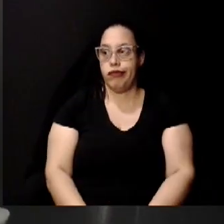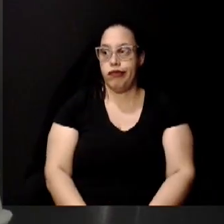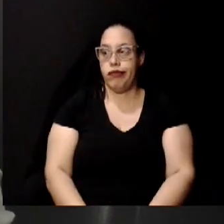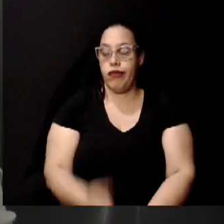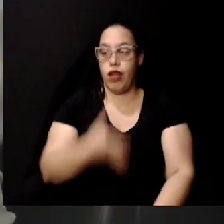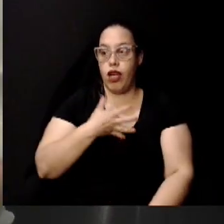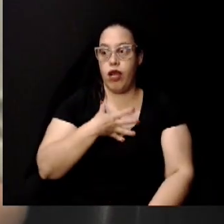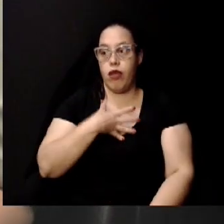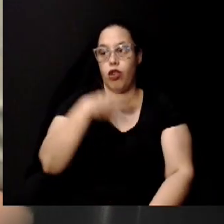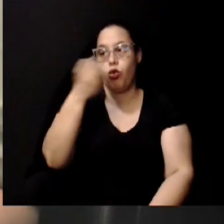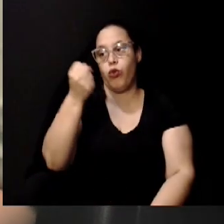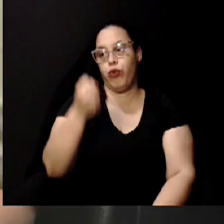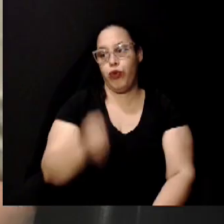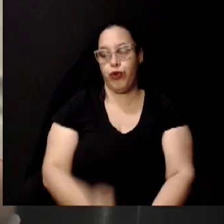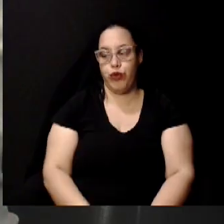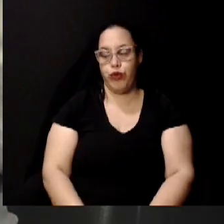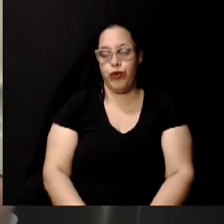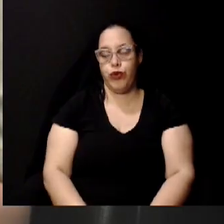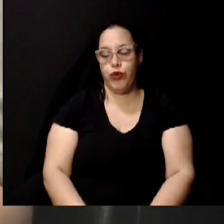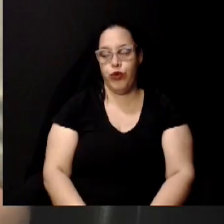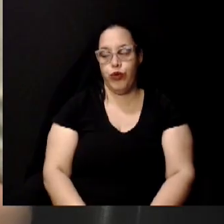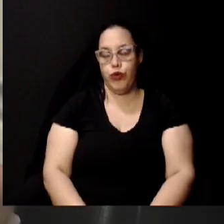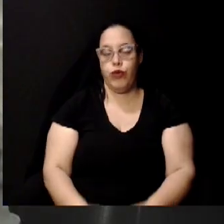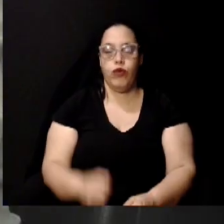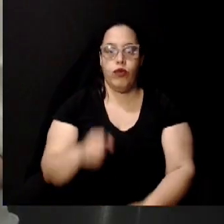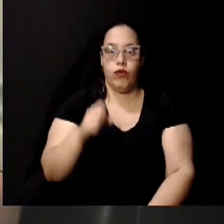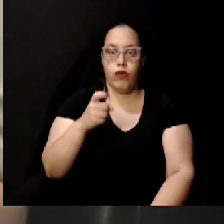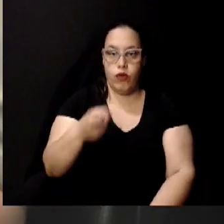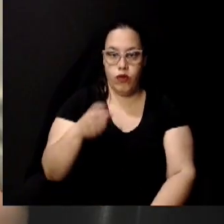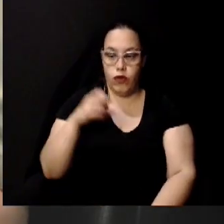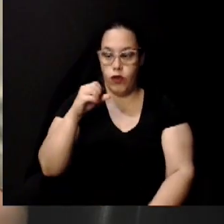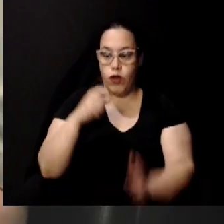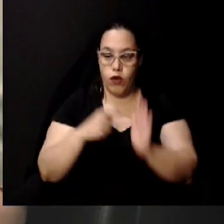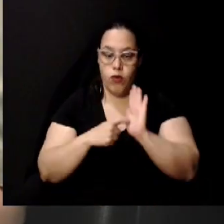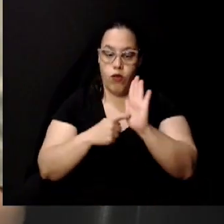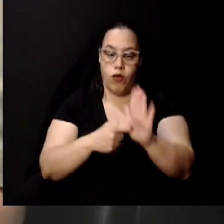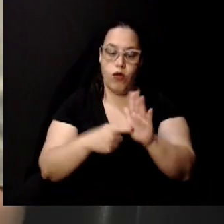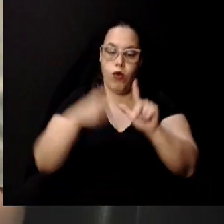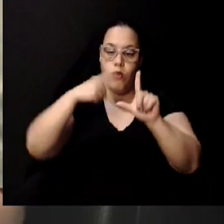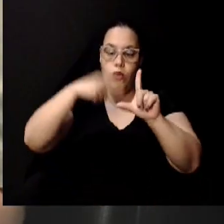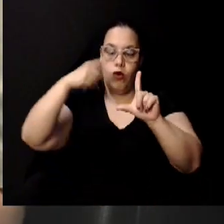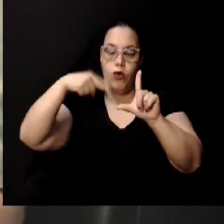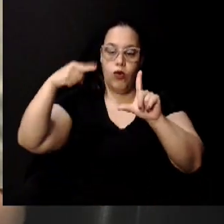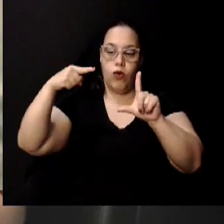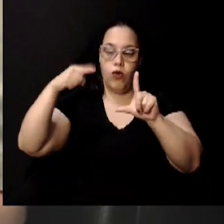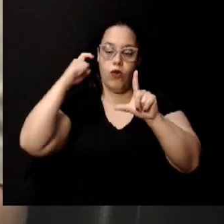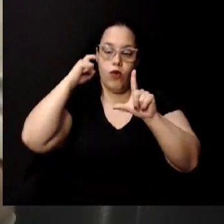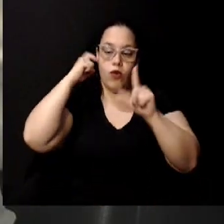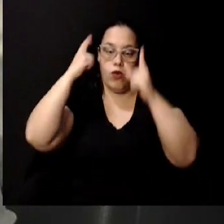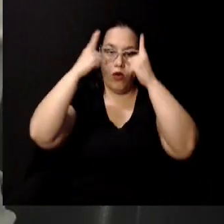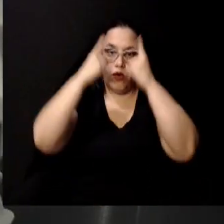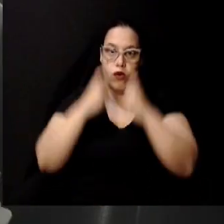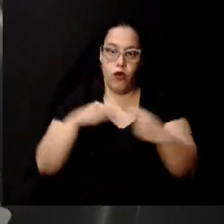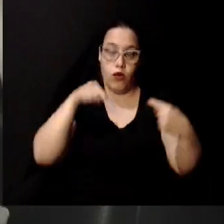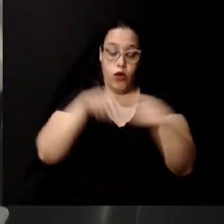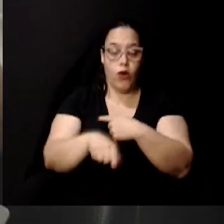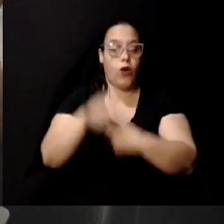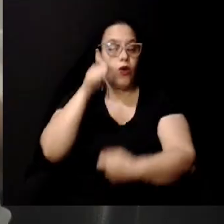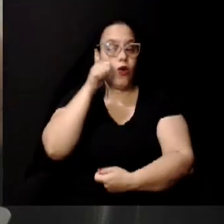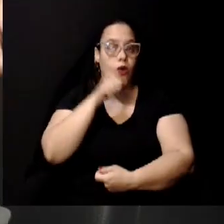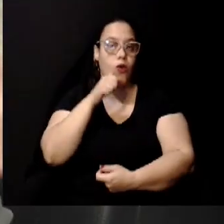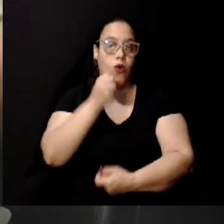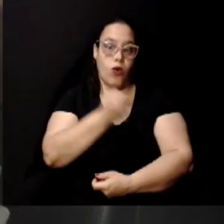próprios dados do SIS-9 também mostram isso, dados da questão da violência contra a mulher. O número de suicídios